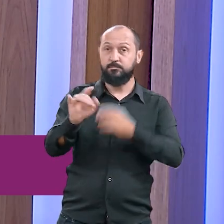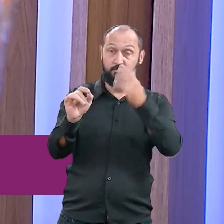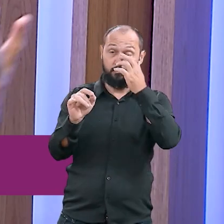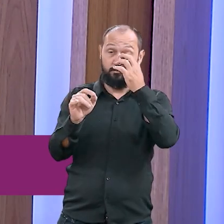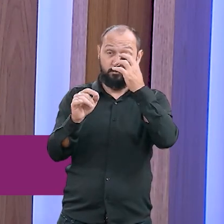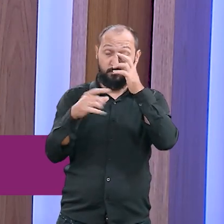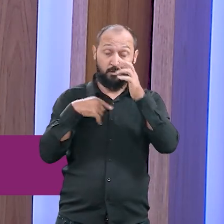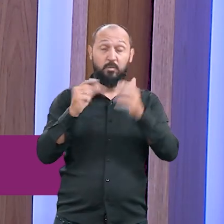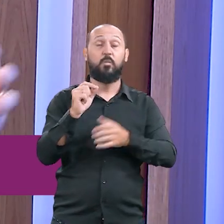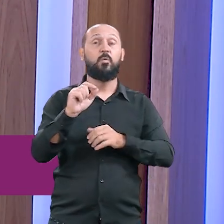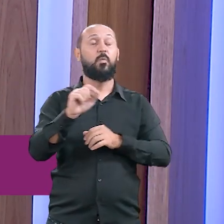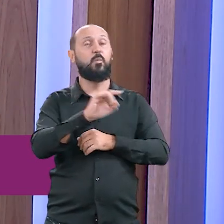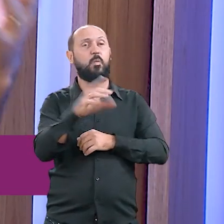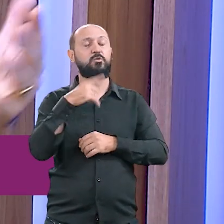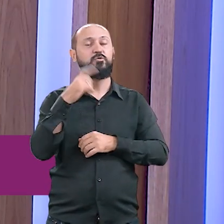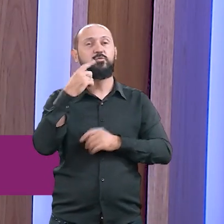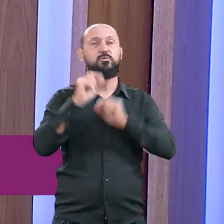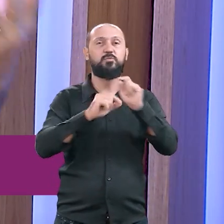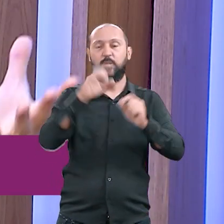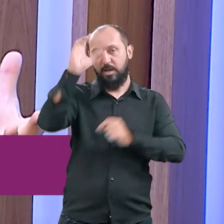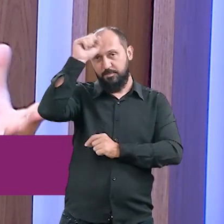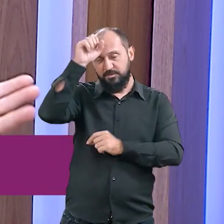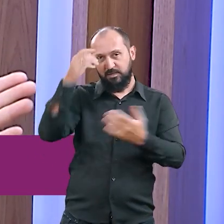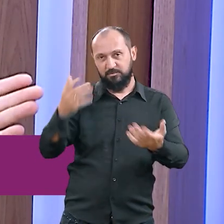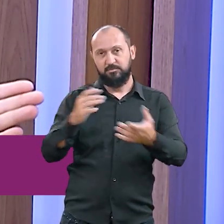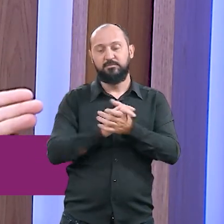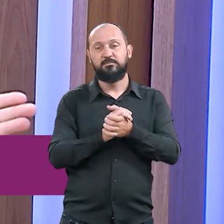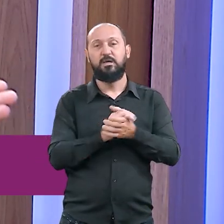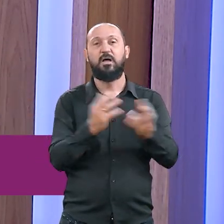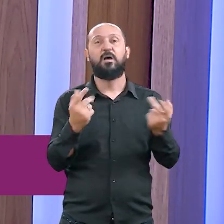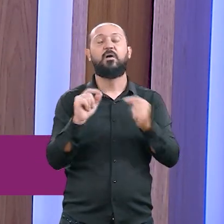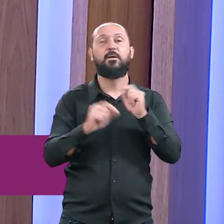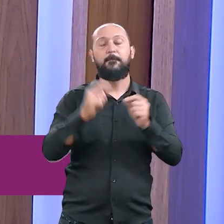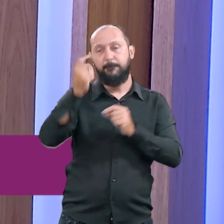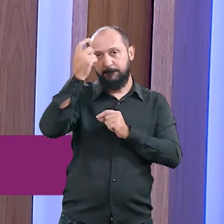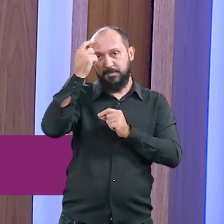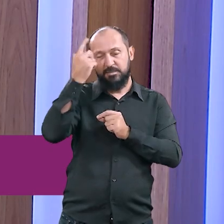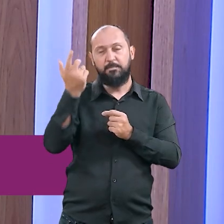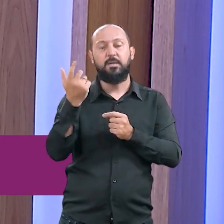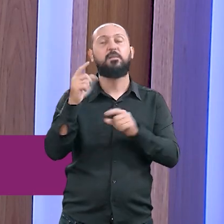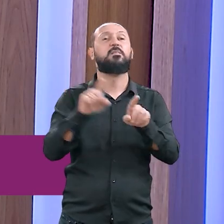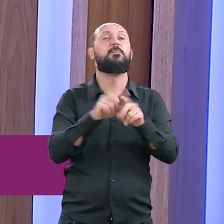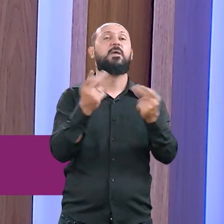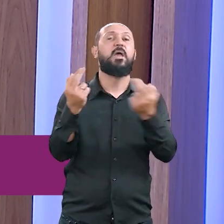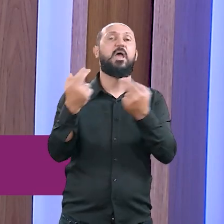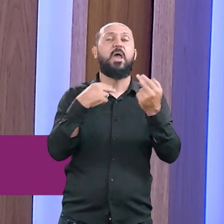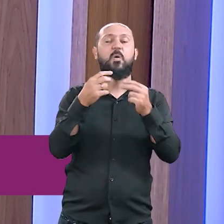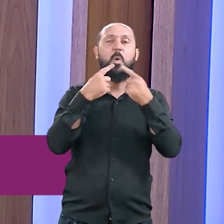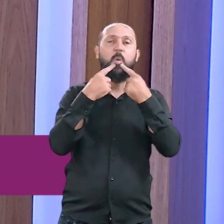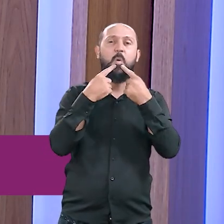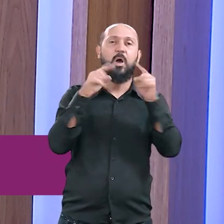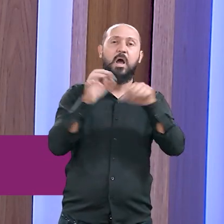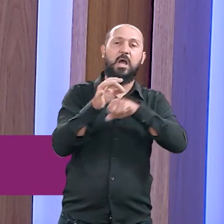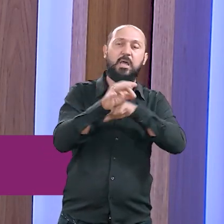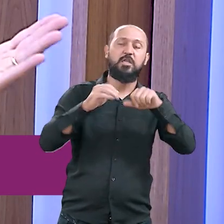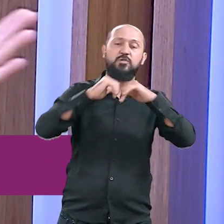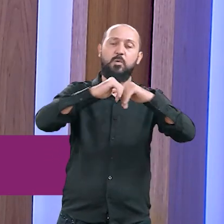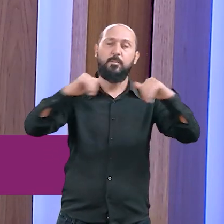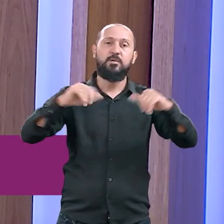como verdade absoluta. E de maneira geral, né, Lívia? De tudo que a gente recebe hoje de informação, é nunca tratar como verdade absoluta, poxa vida. A